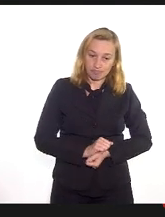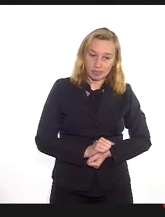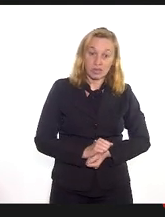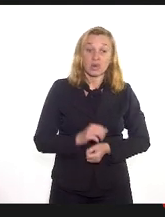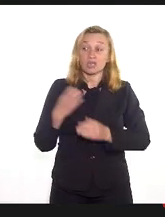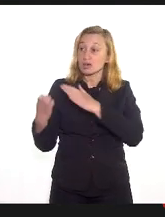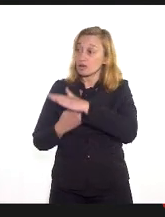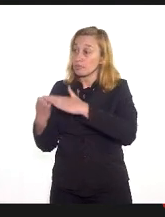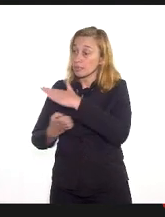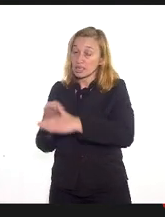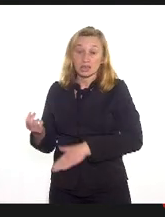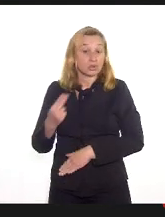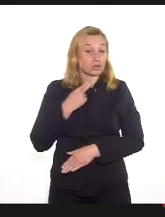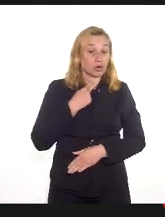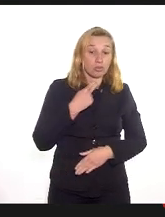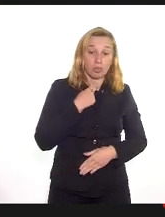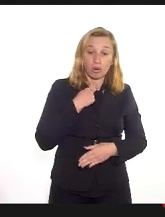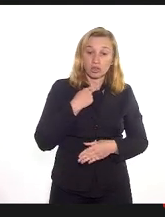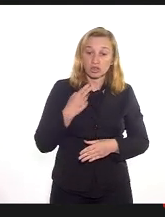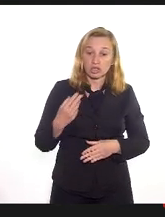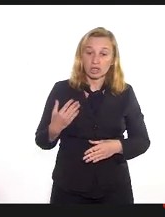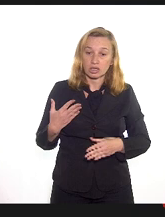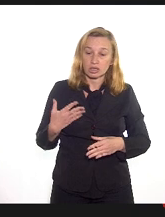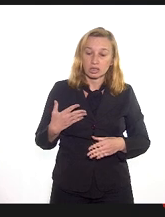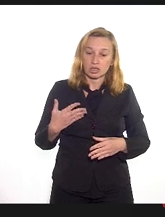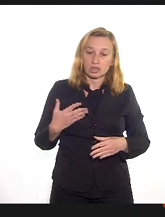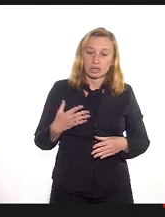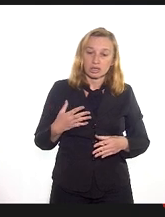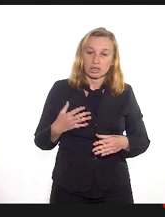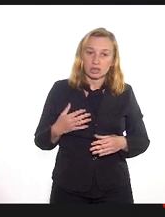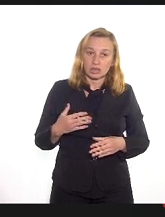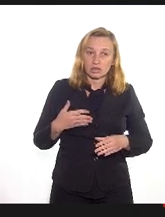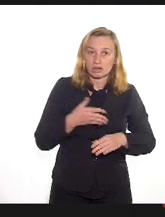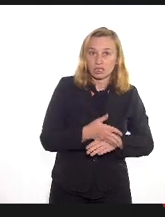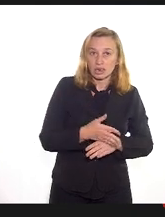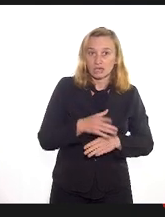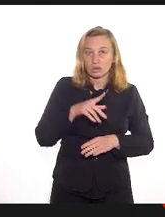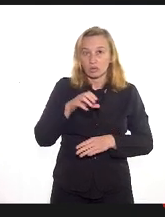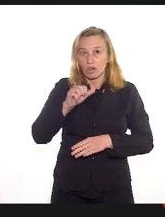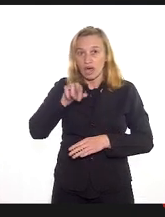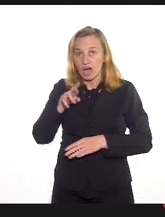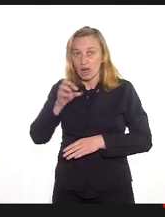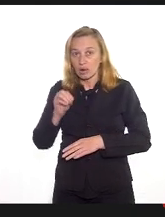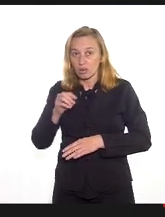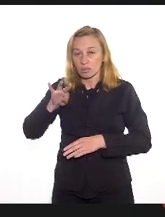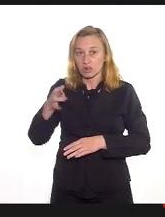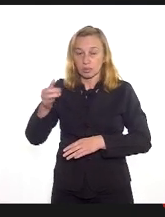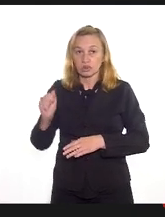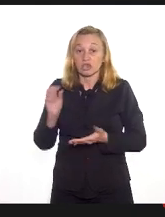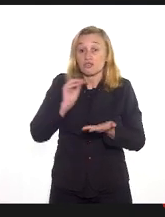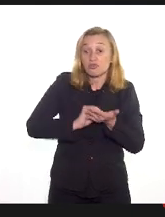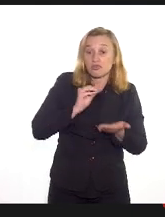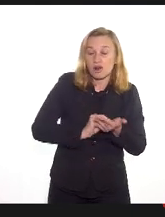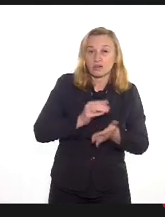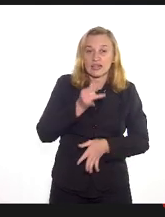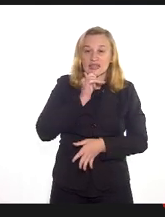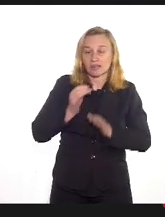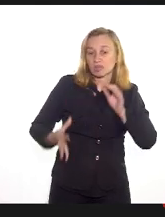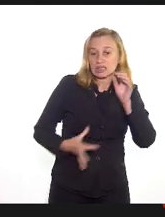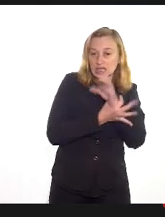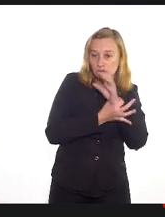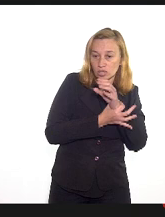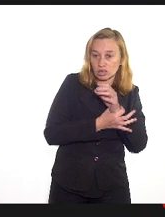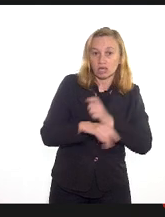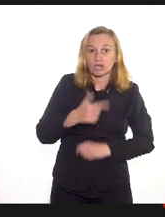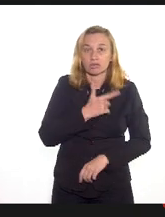empresas não podem se instalar no arco metropolitano por falta, por exemplo, de segurança. Se nós